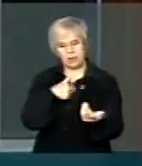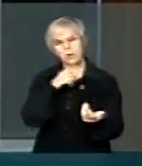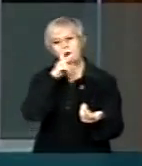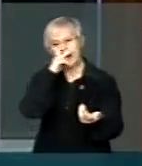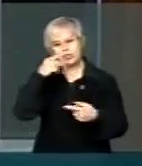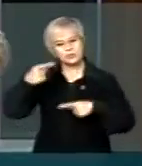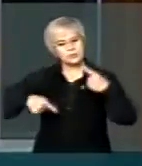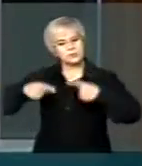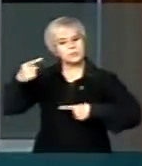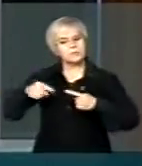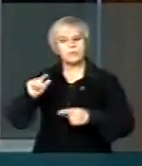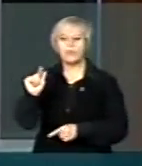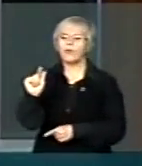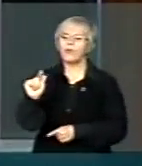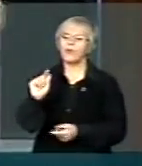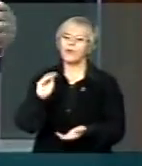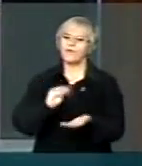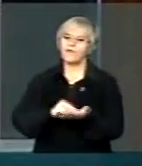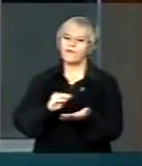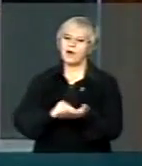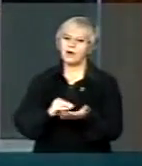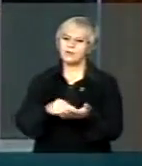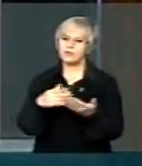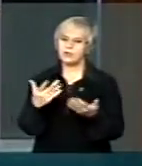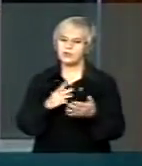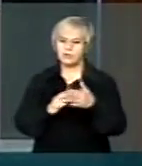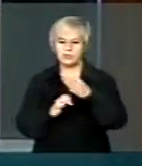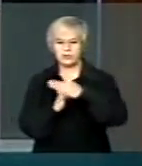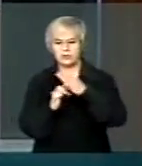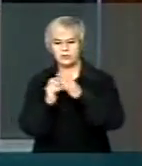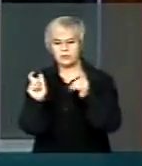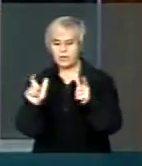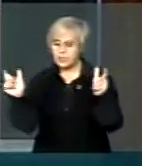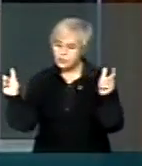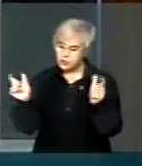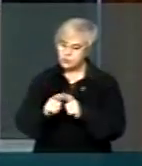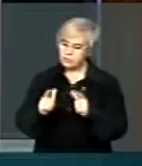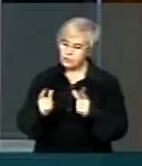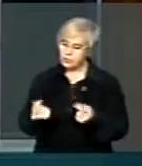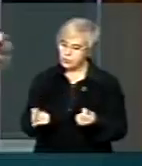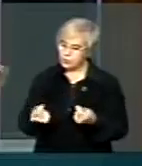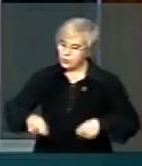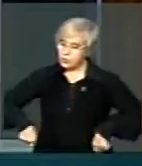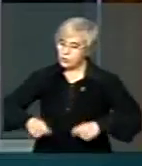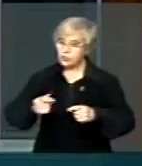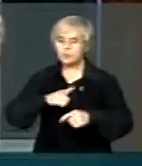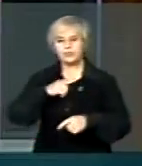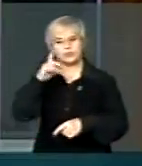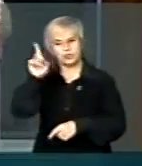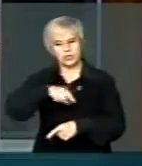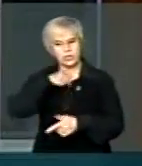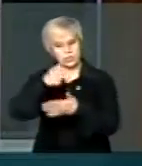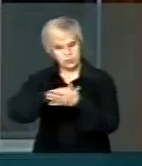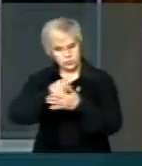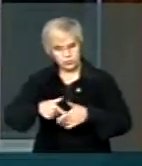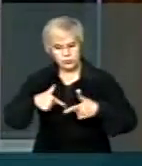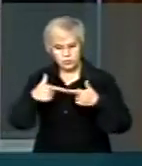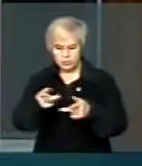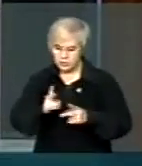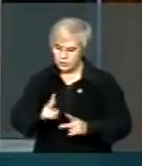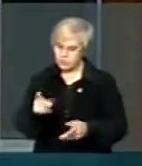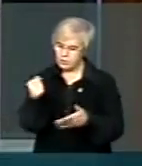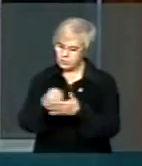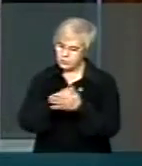assunto. Estou ao lado das empresas que querem reduzir os custos. Eu acho que elas têm o direito de lutar por isso. Vou estar sempre lutando